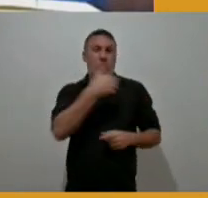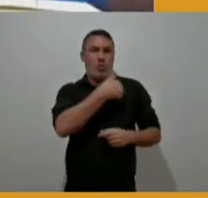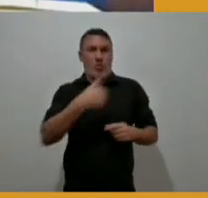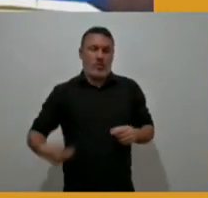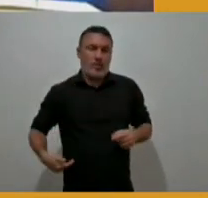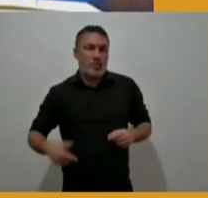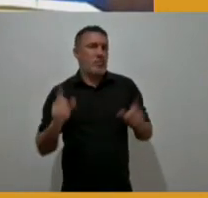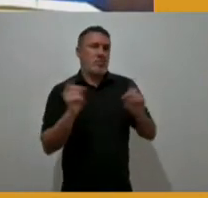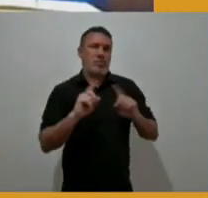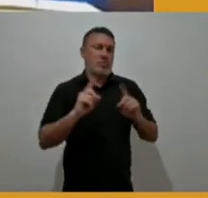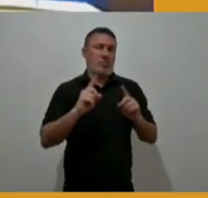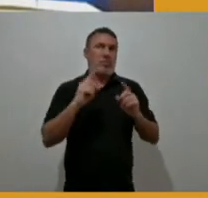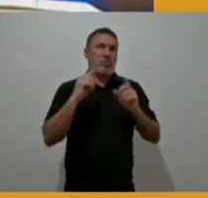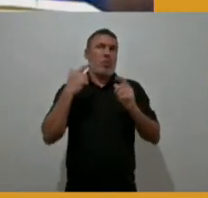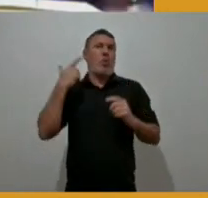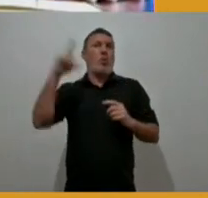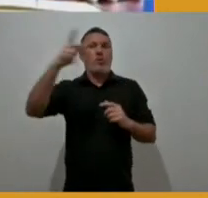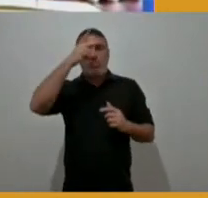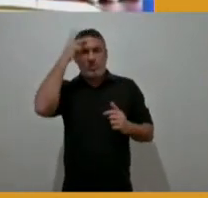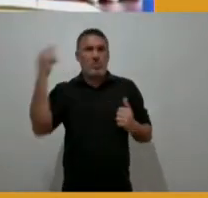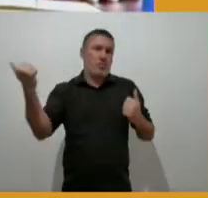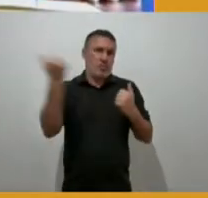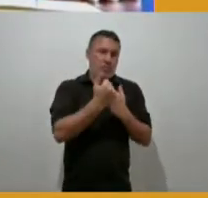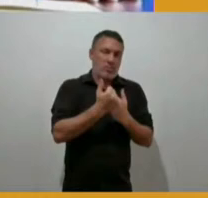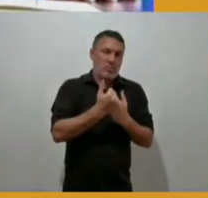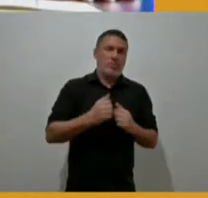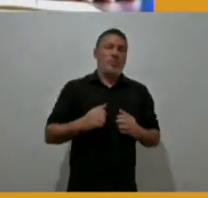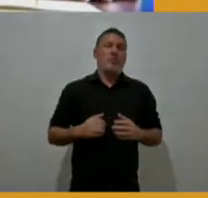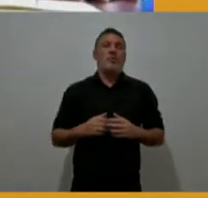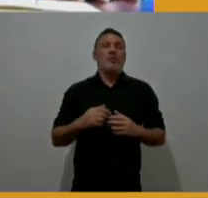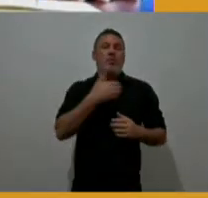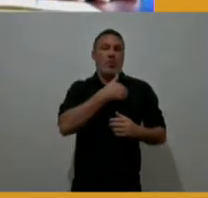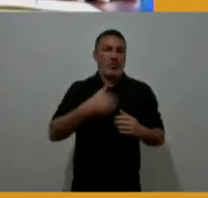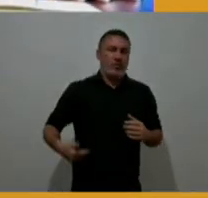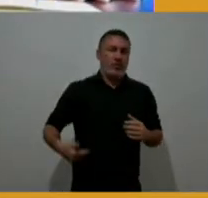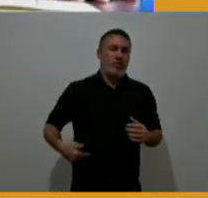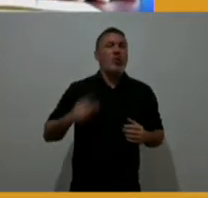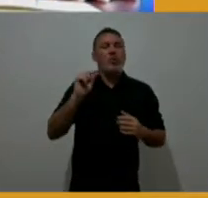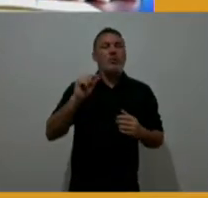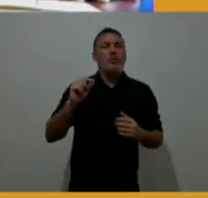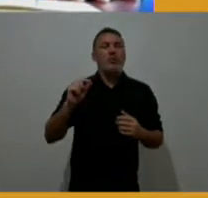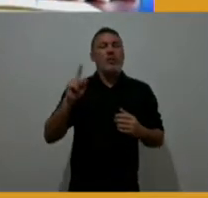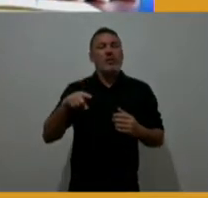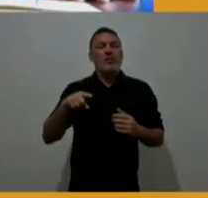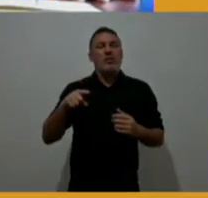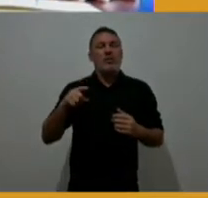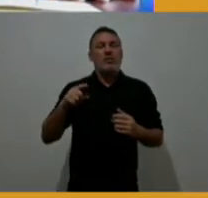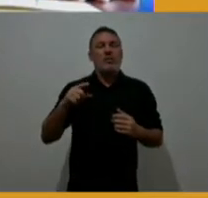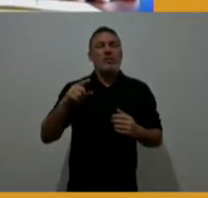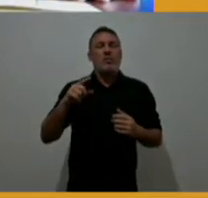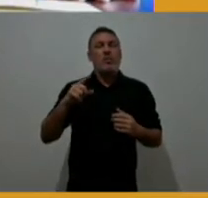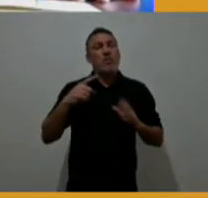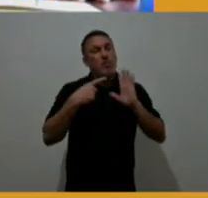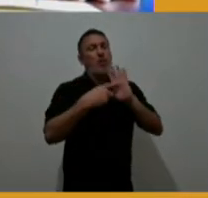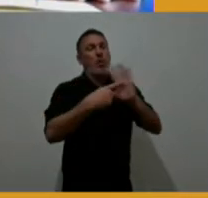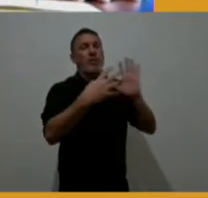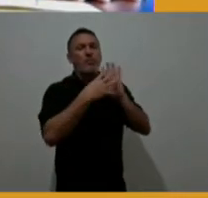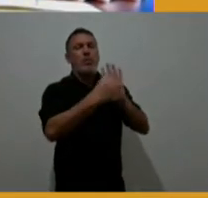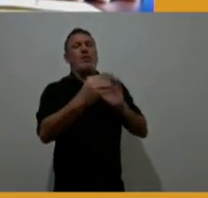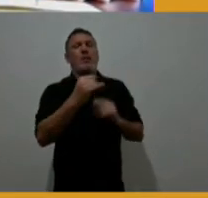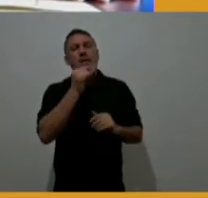outros venham governar o estado, é uma forma que a gente tem também de dar o exemplo, de ter uma cultura